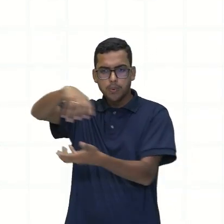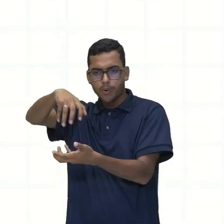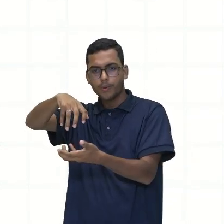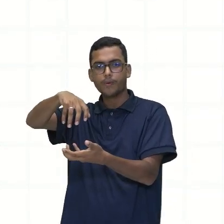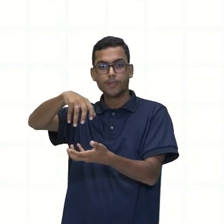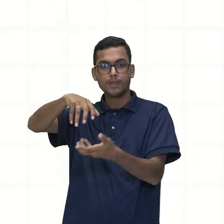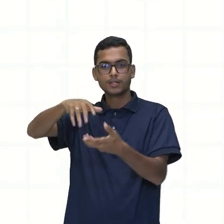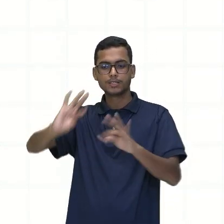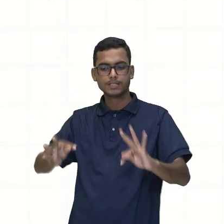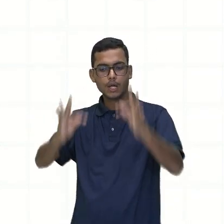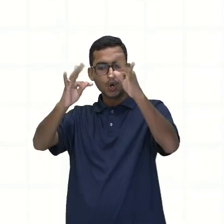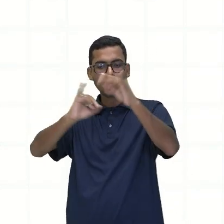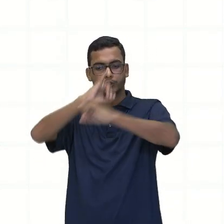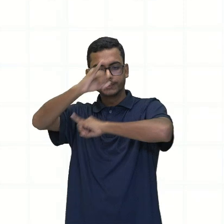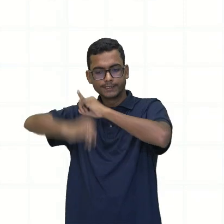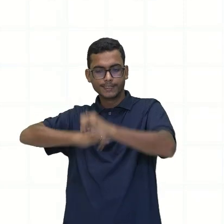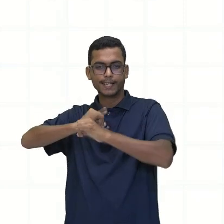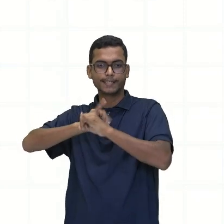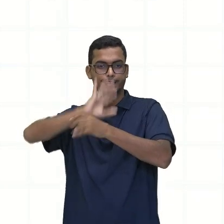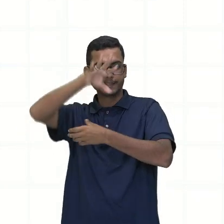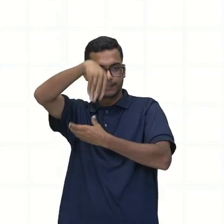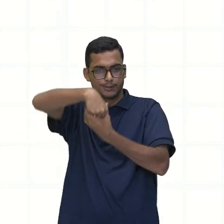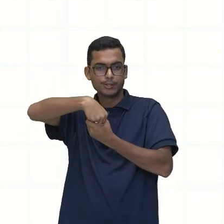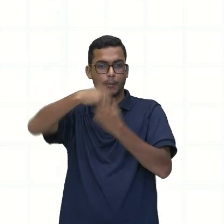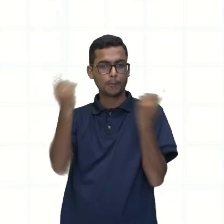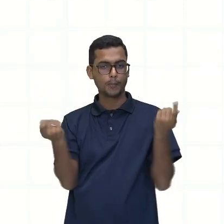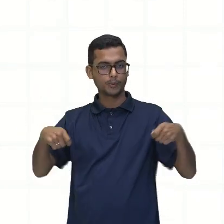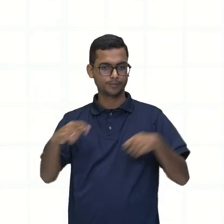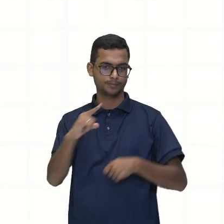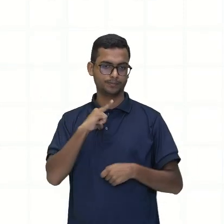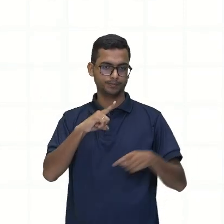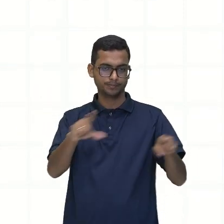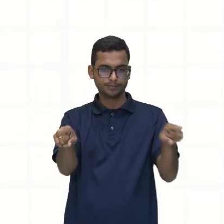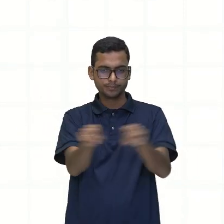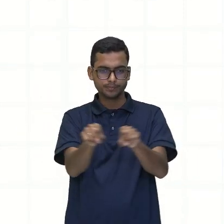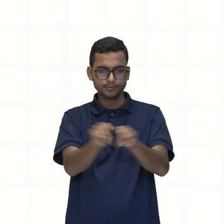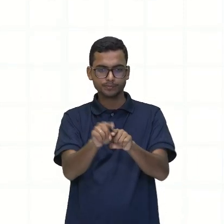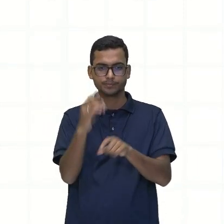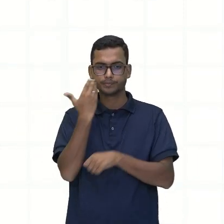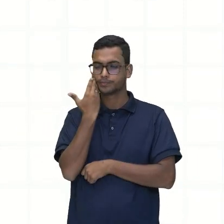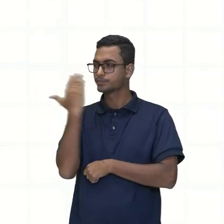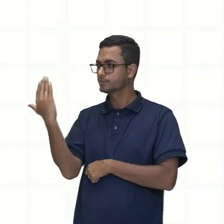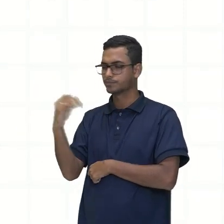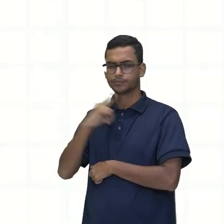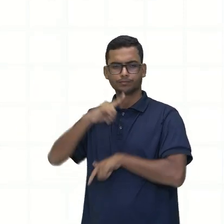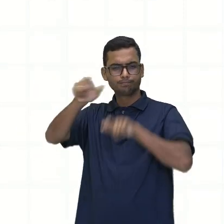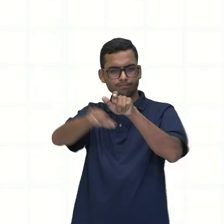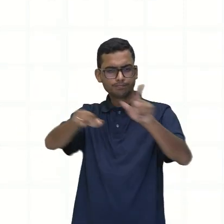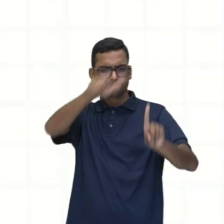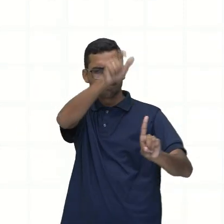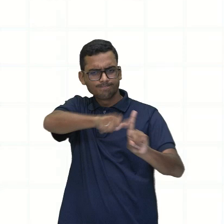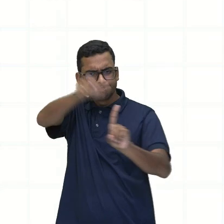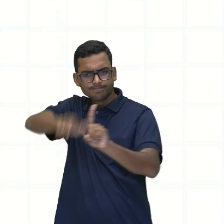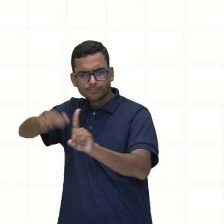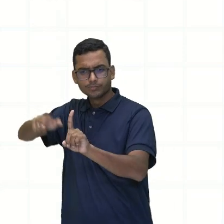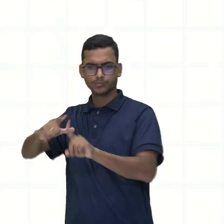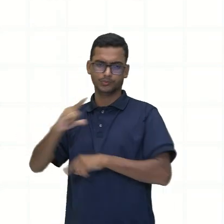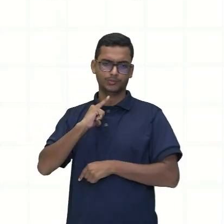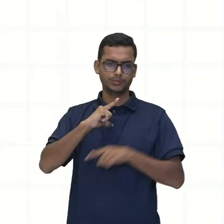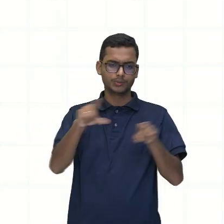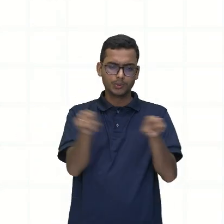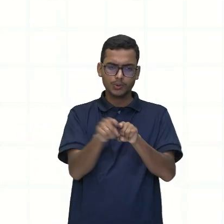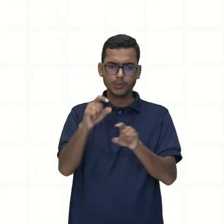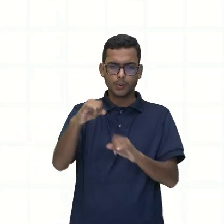digital world, that features digital things and avatars of actual people. Então, nesse mundo